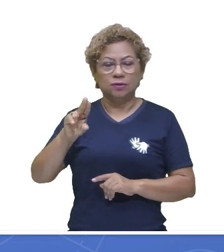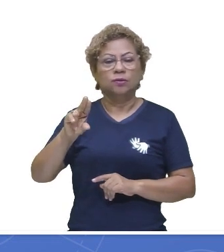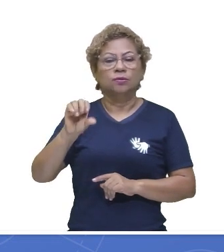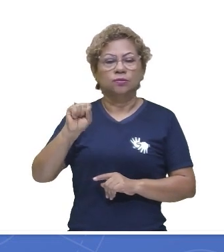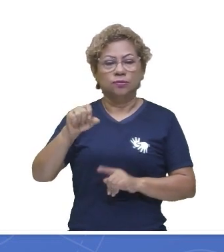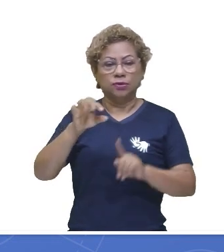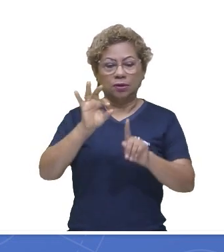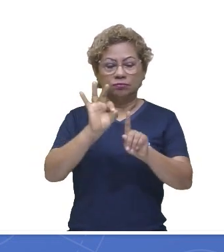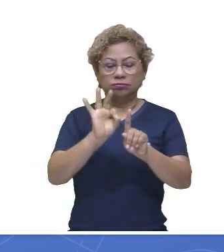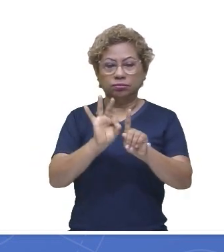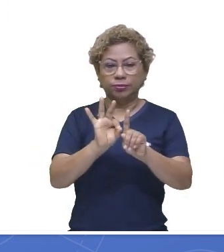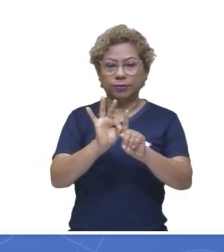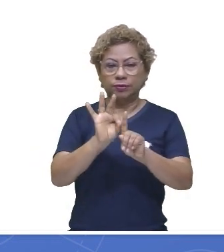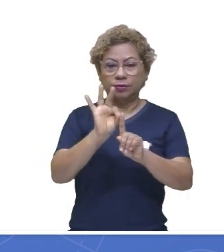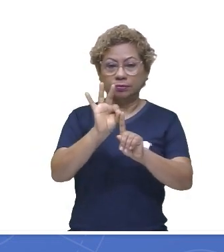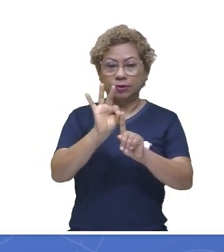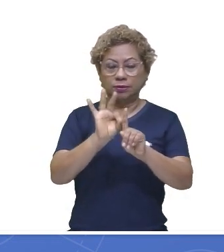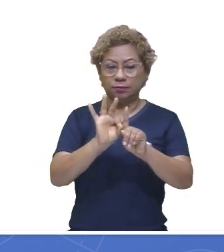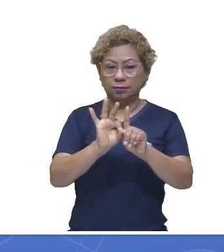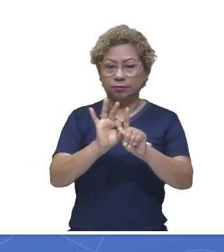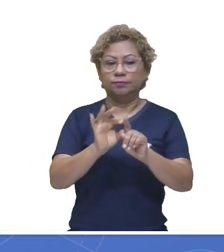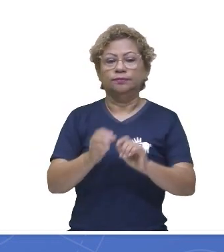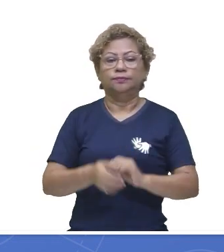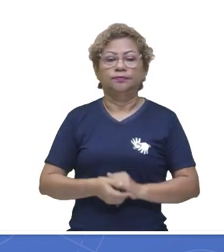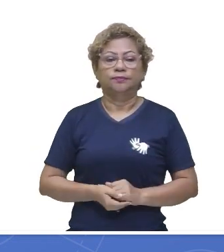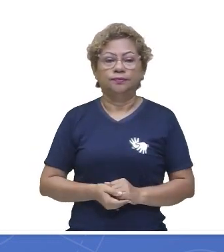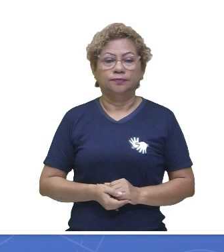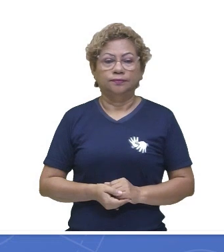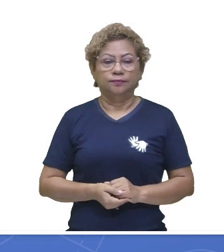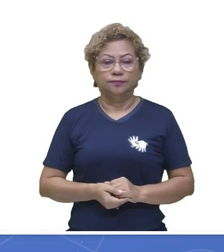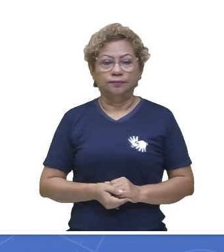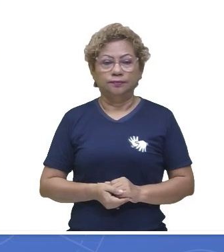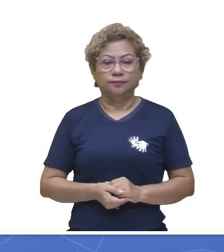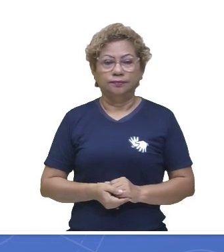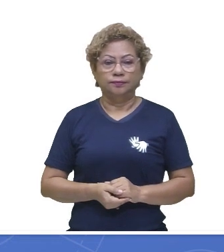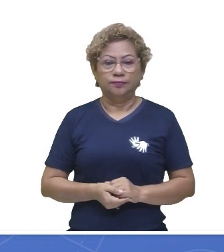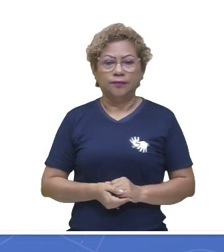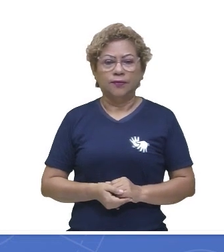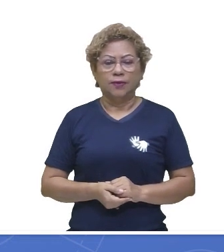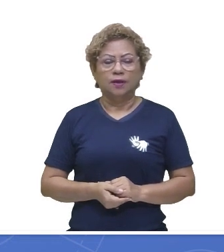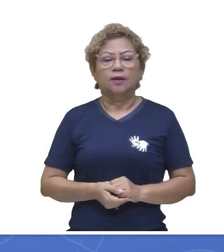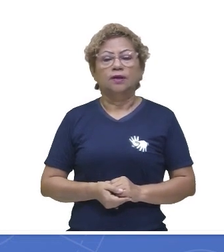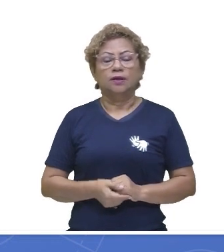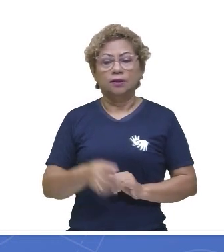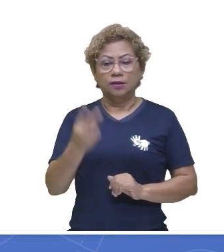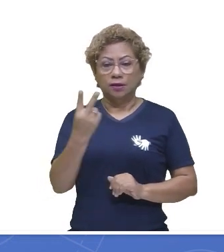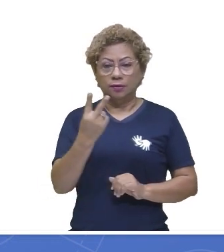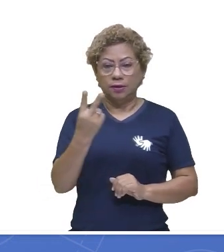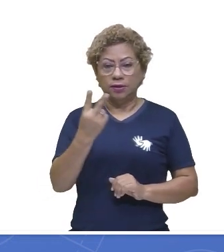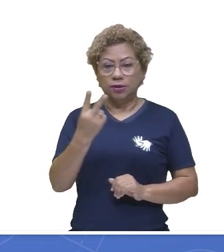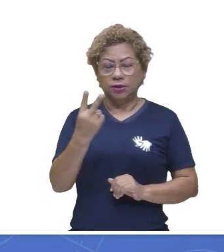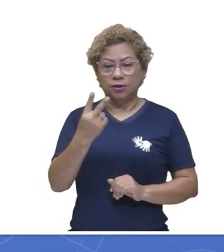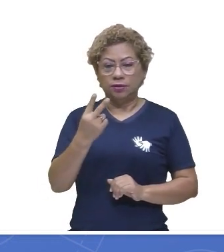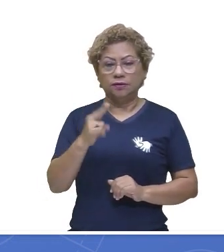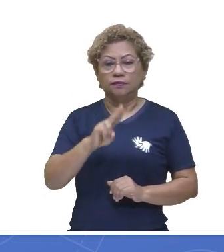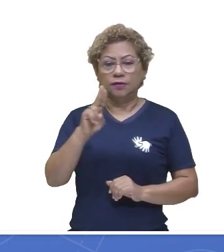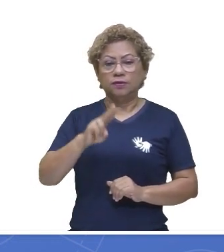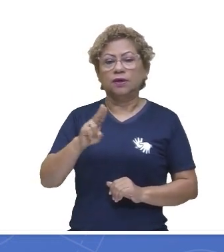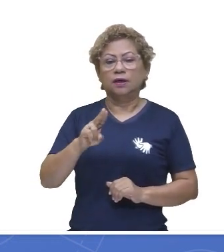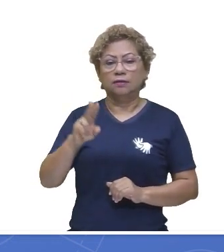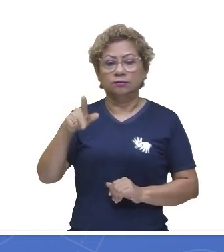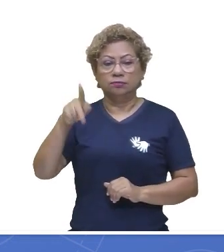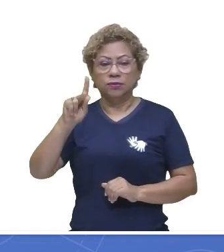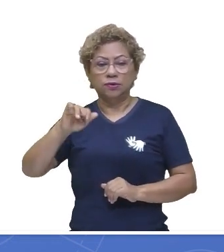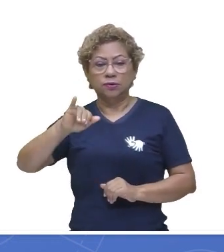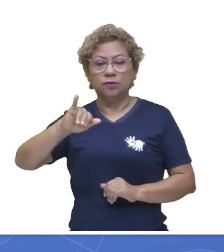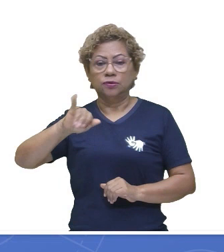de medida da capacidade térmica no sistema internacional fica joule por Kelvin, J barra K. Mas, como